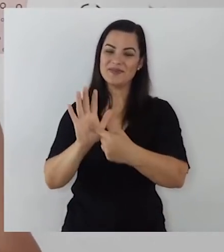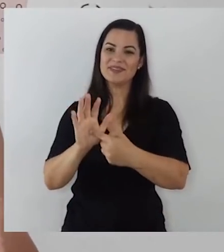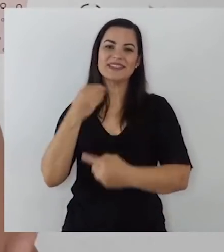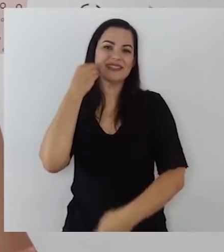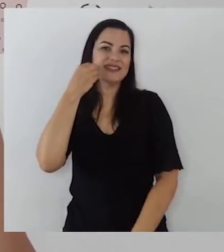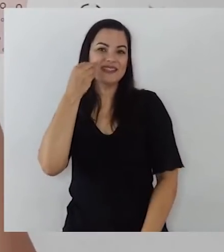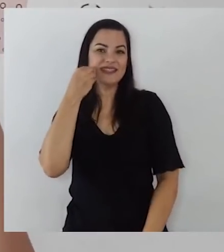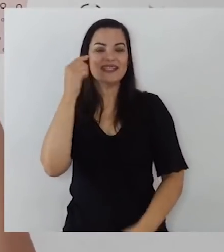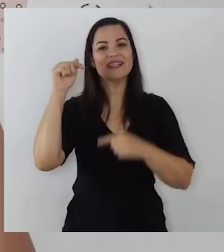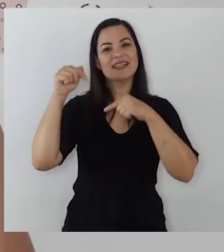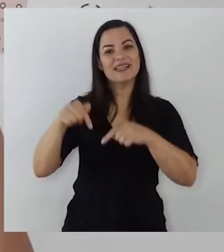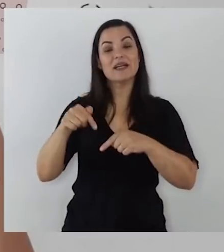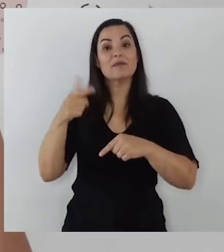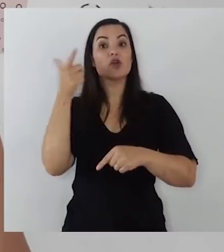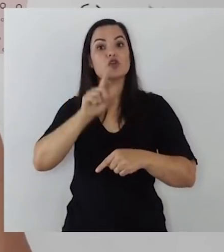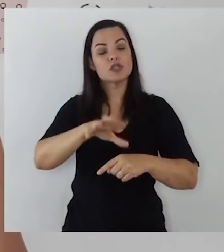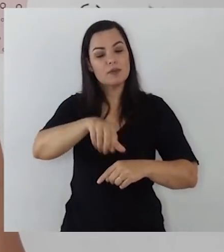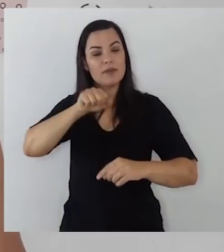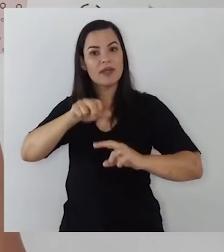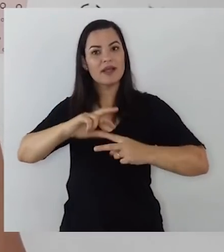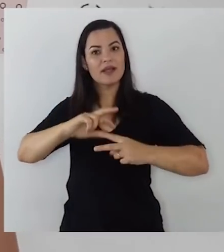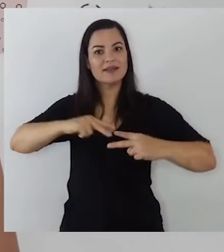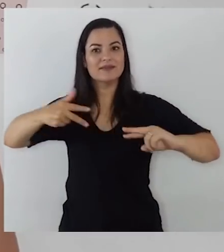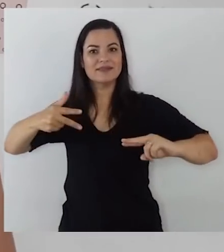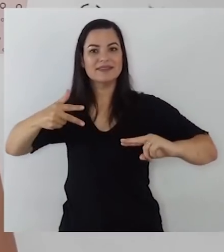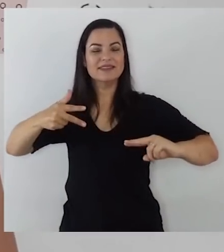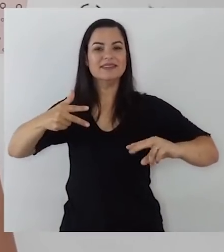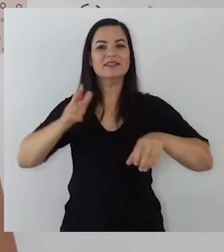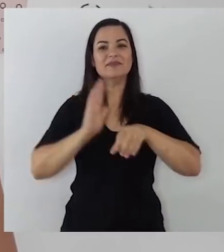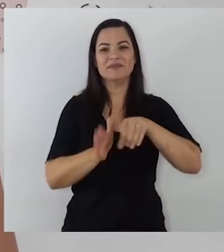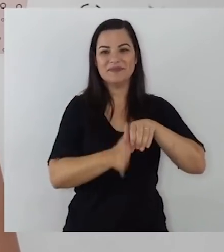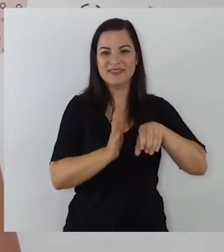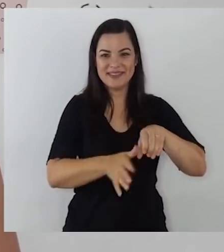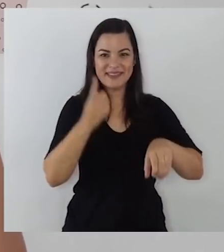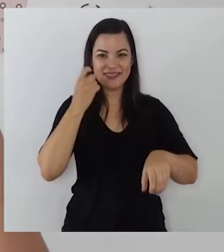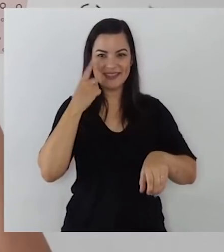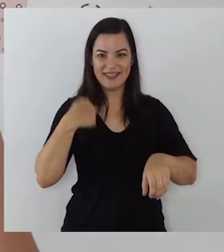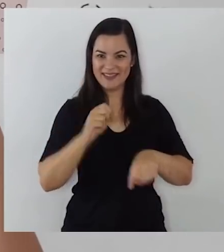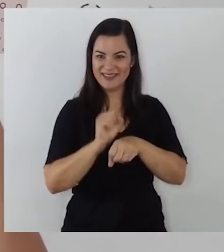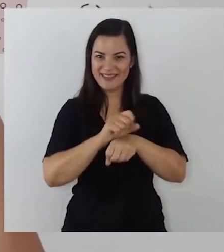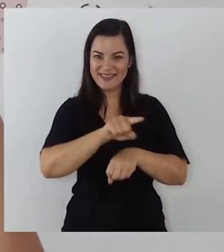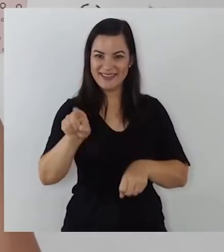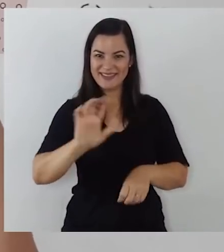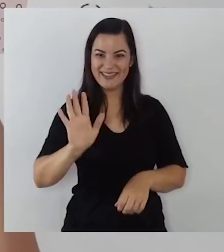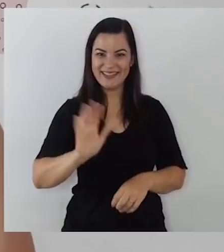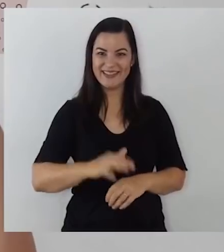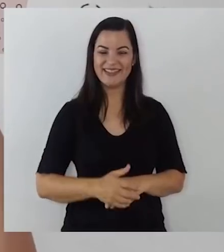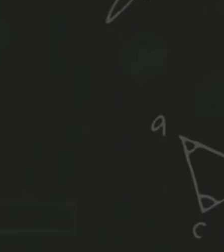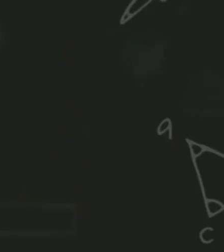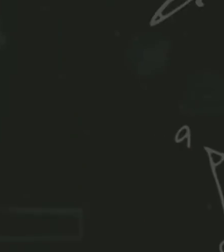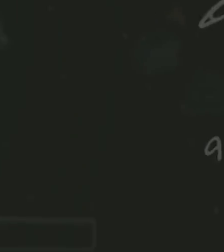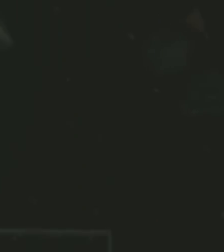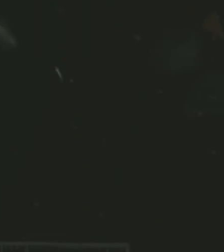para conseguirmos extrair o DNA da cebola. Eu espero vocês. Até